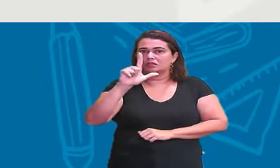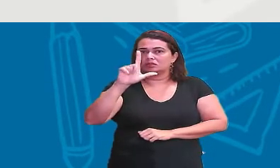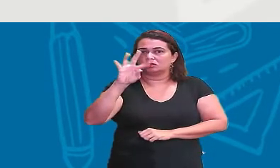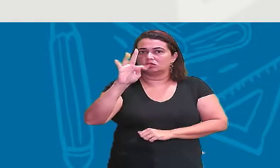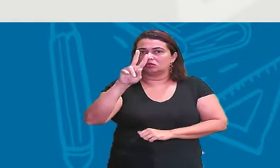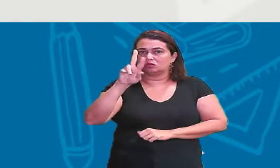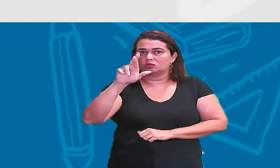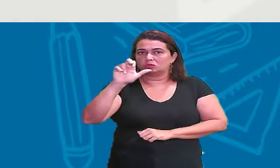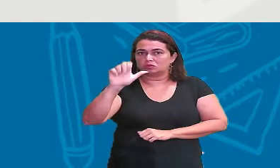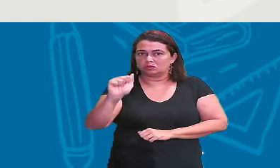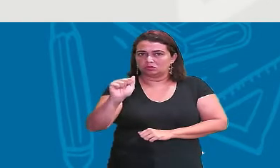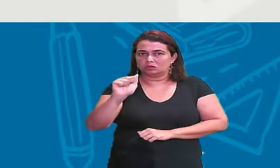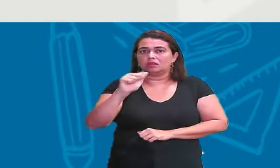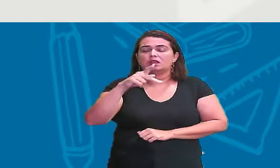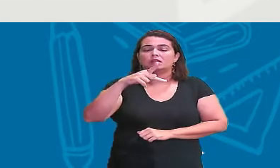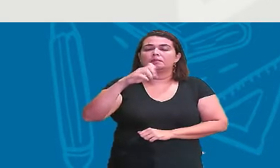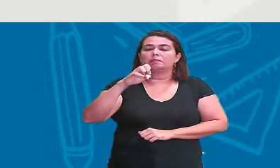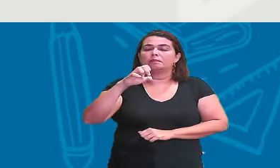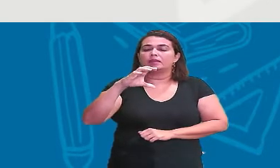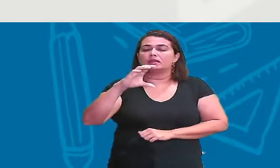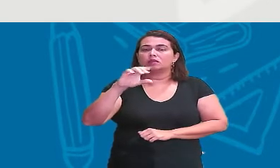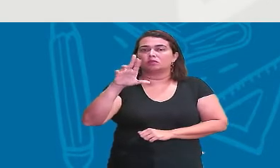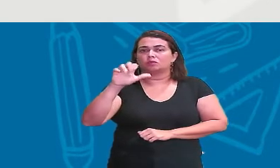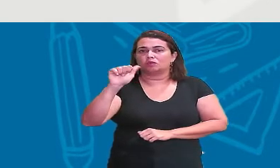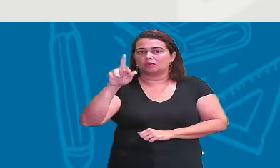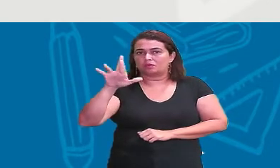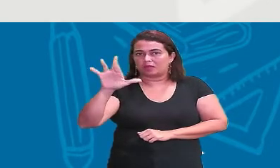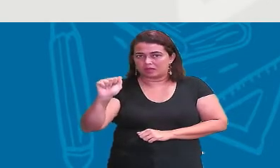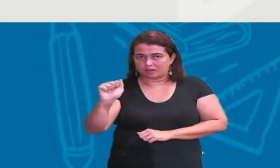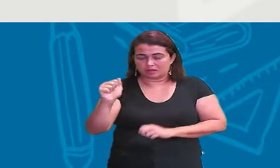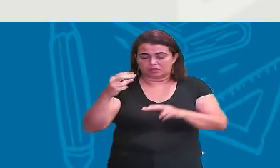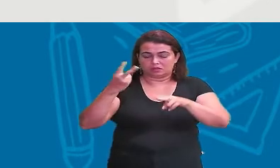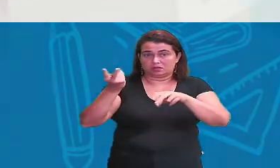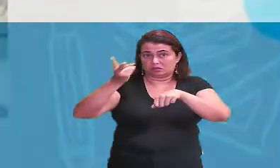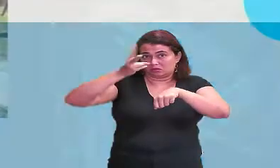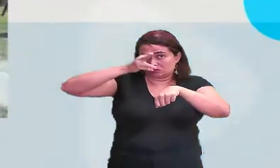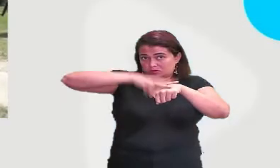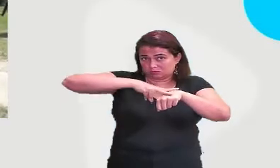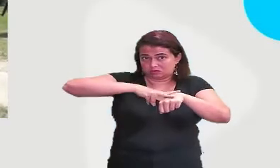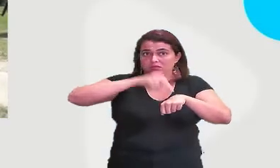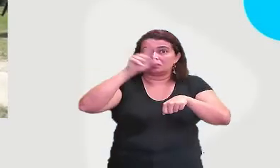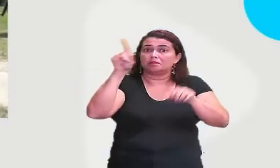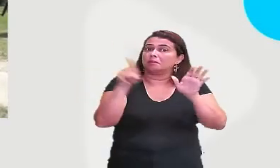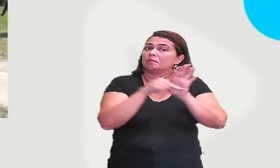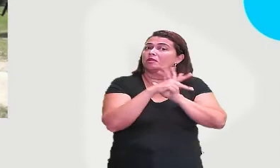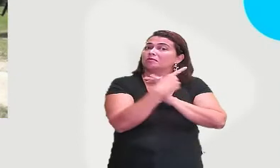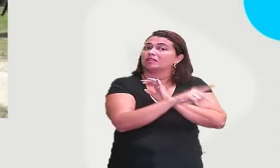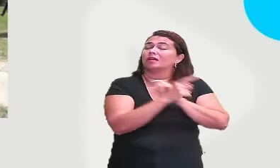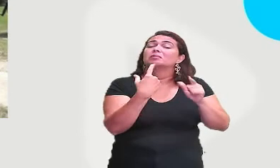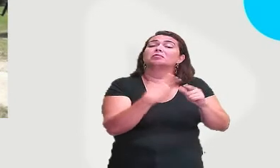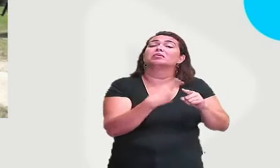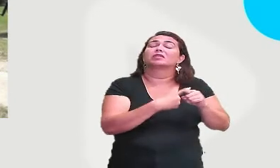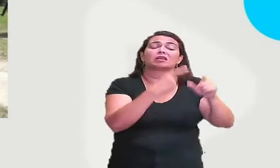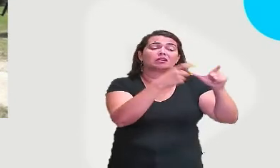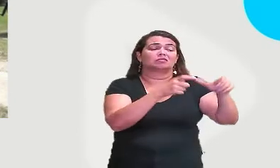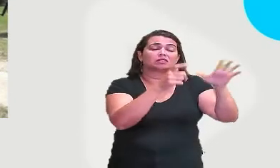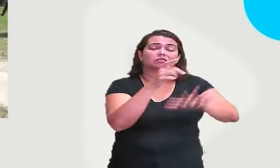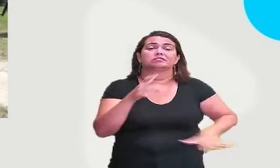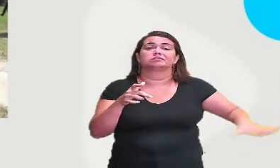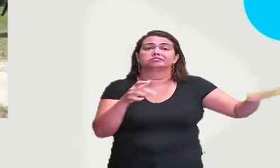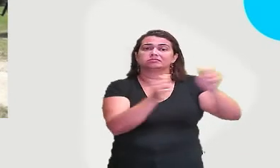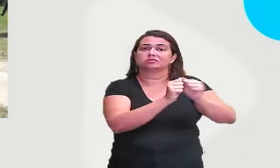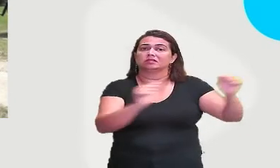para a criação de animais também. Vamos seguir. Outra característica econômica da zona rural é